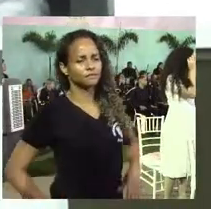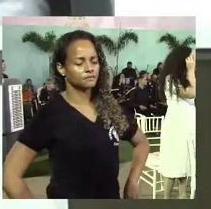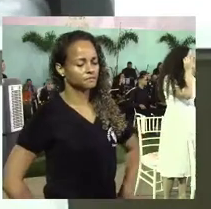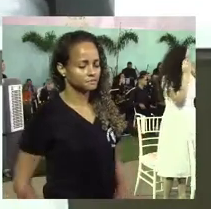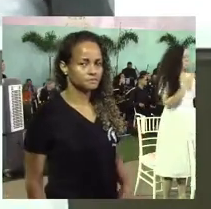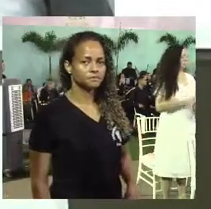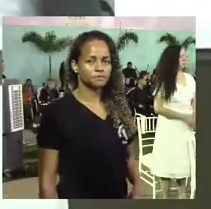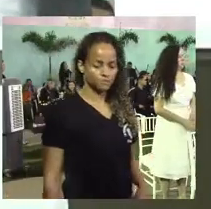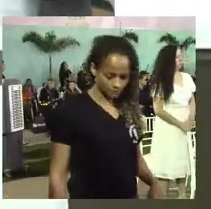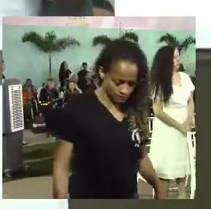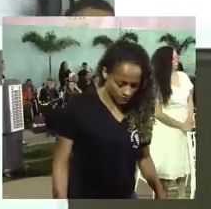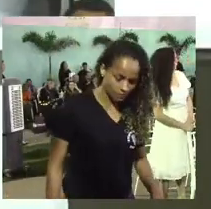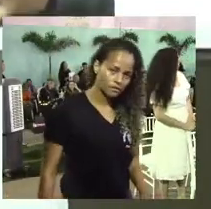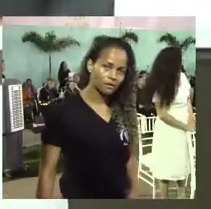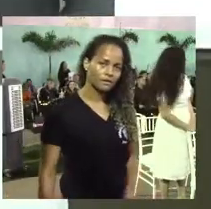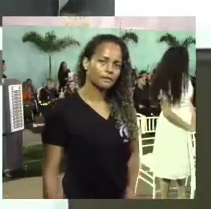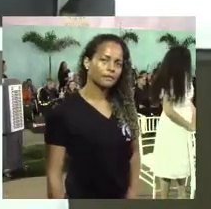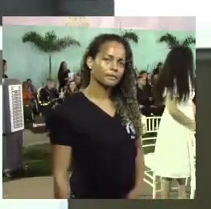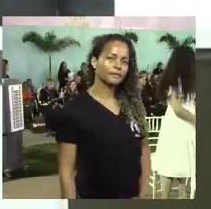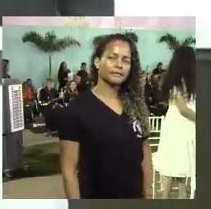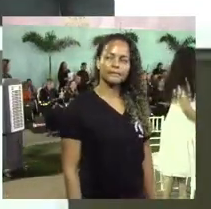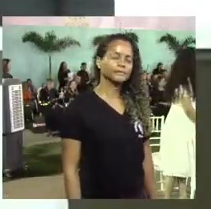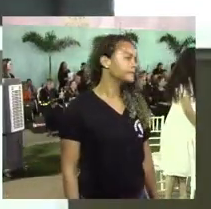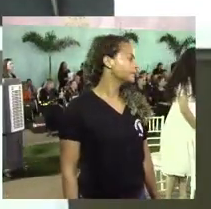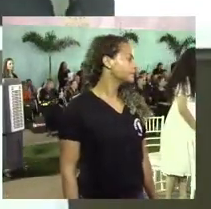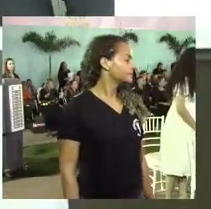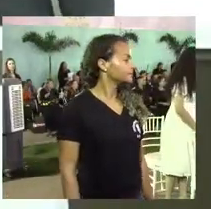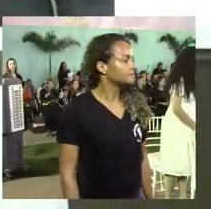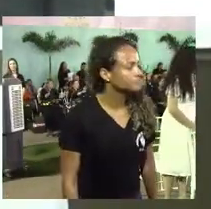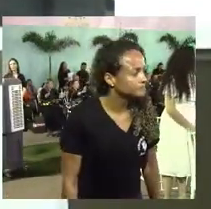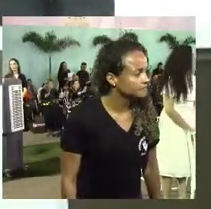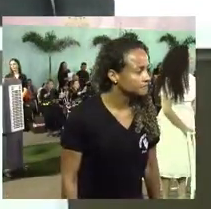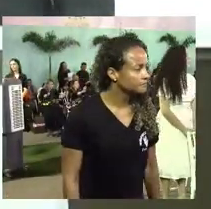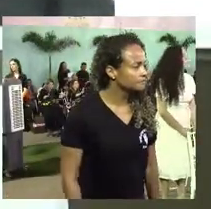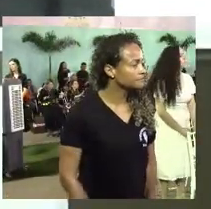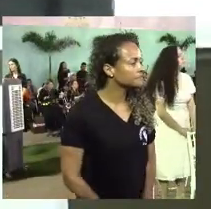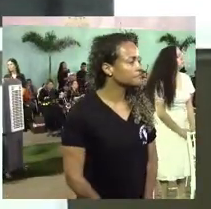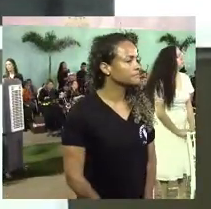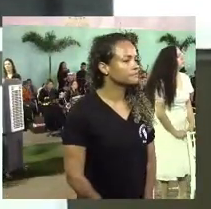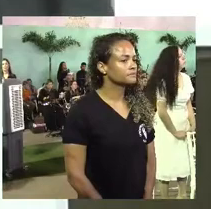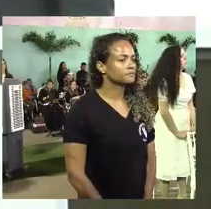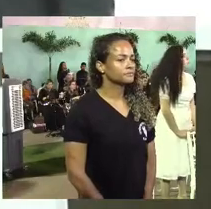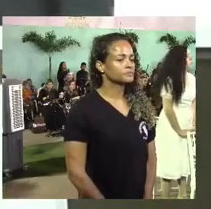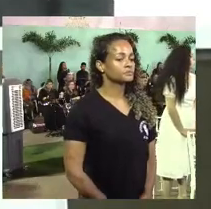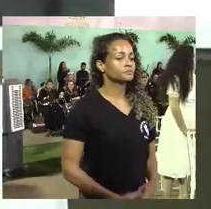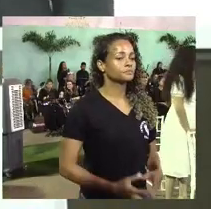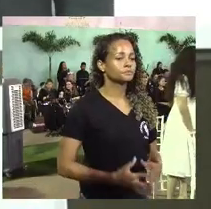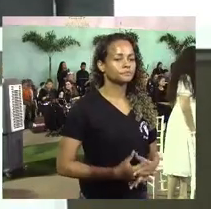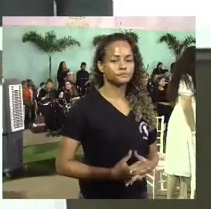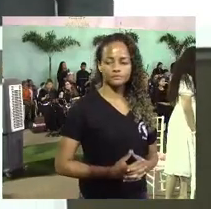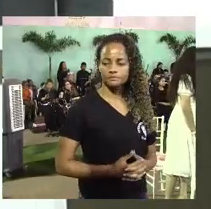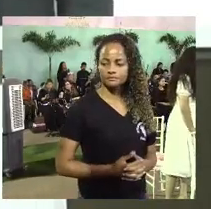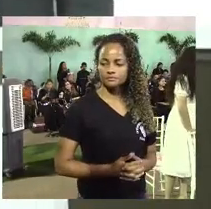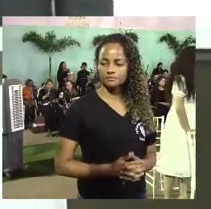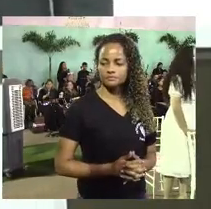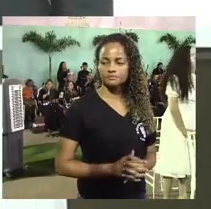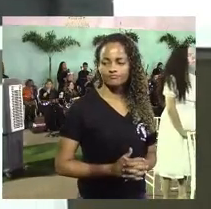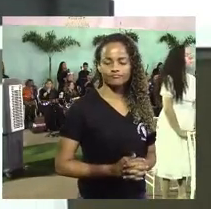registrada em 1990 Deus me deu esse presente e eu quero que você